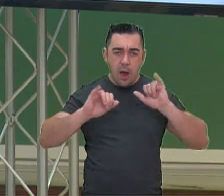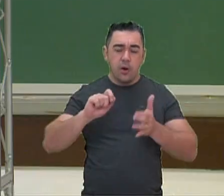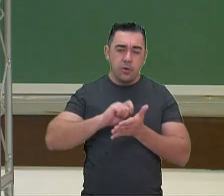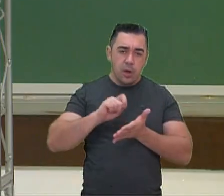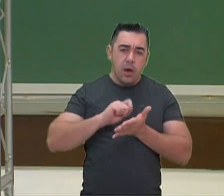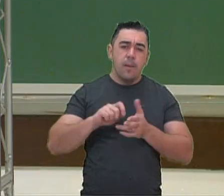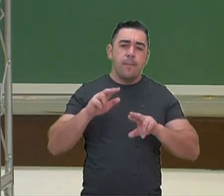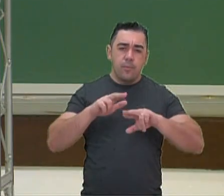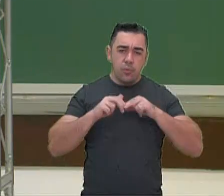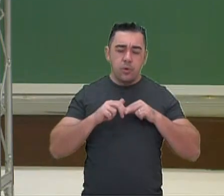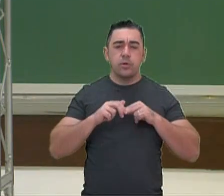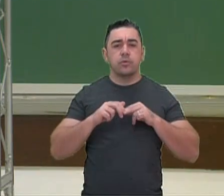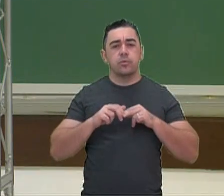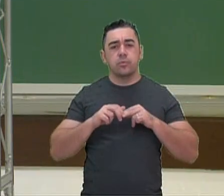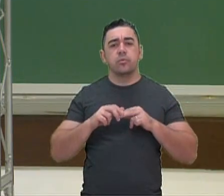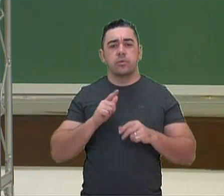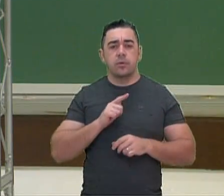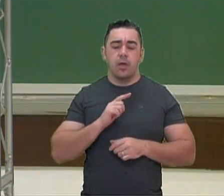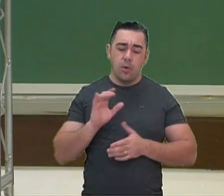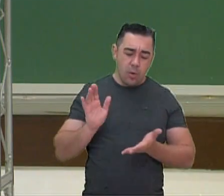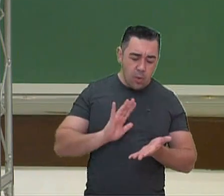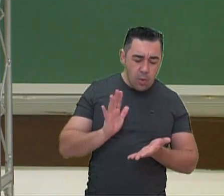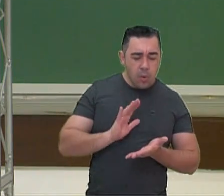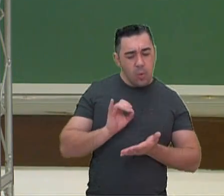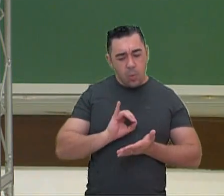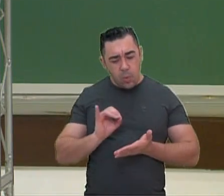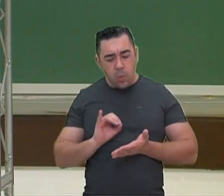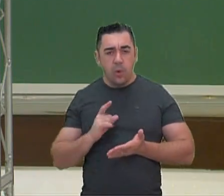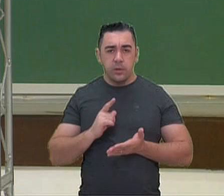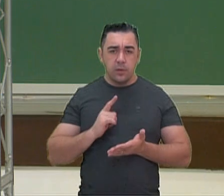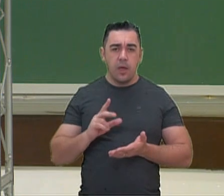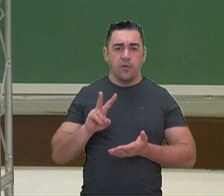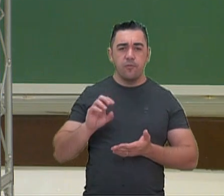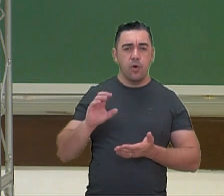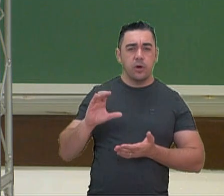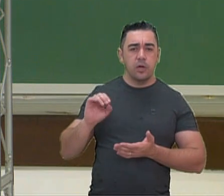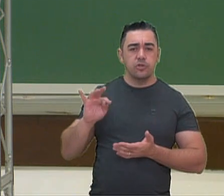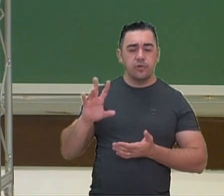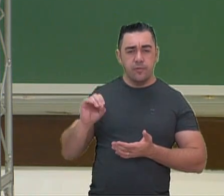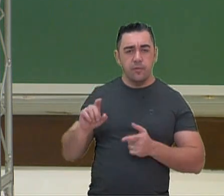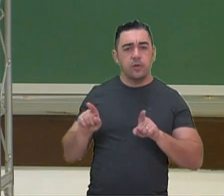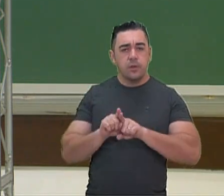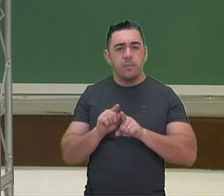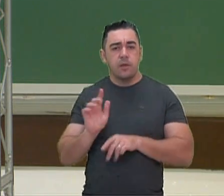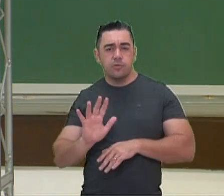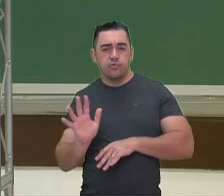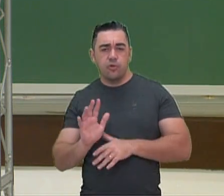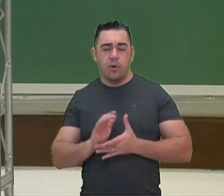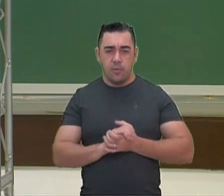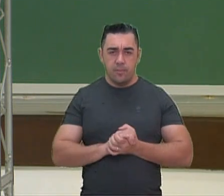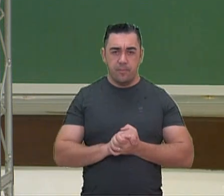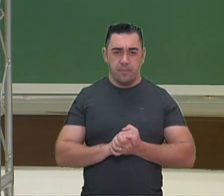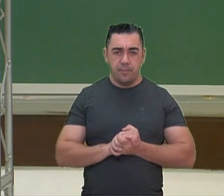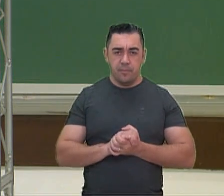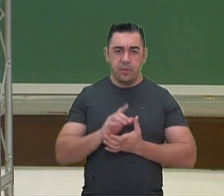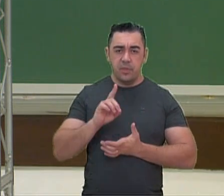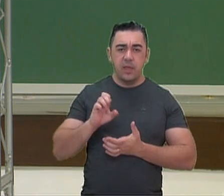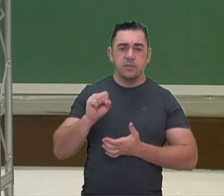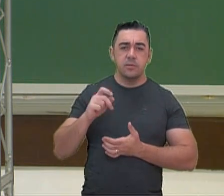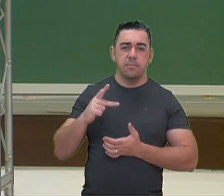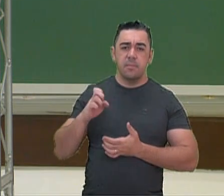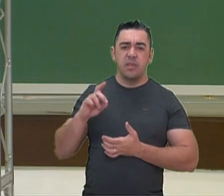elementos de comunicação como saudação, vocativo e despedida. Nossa, professora, o que